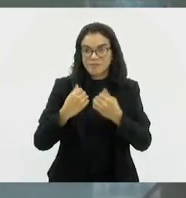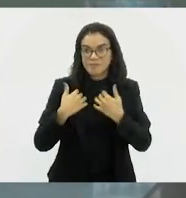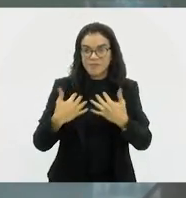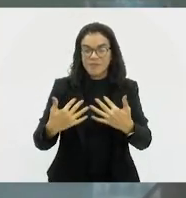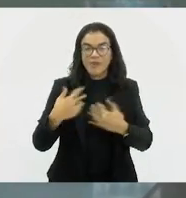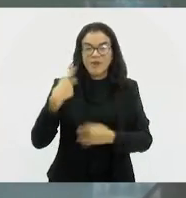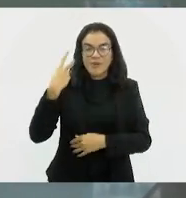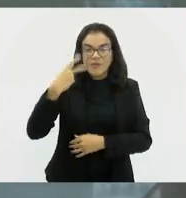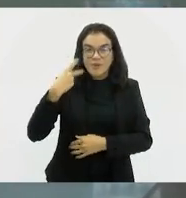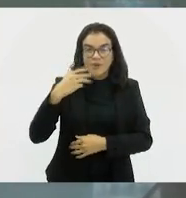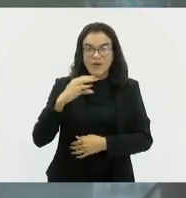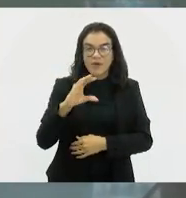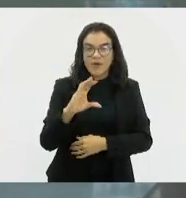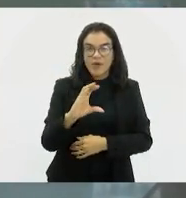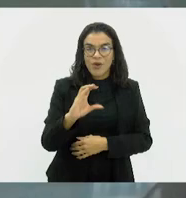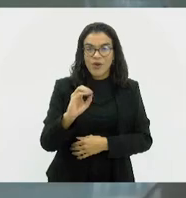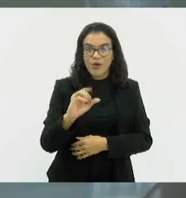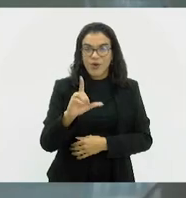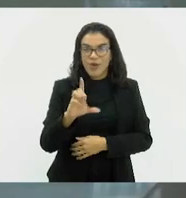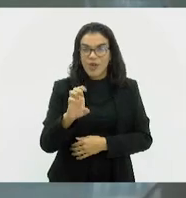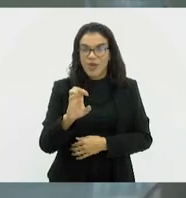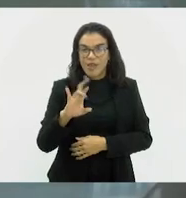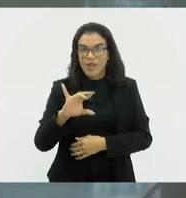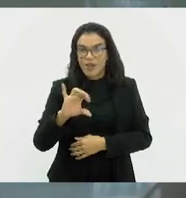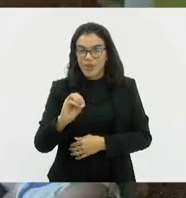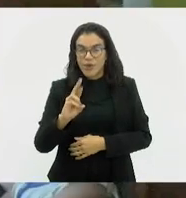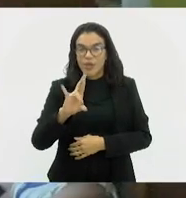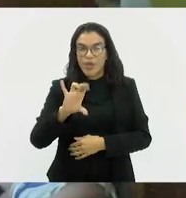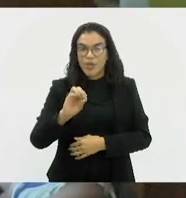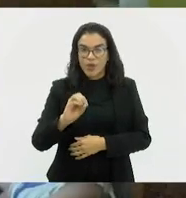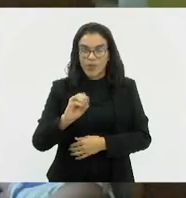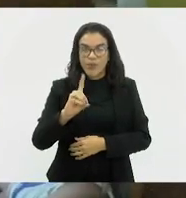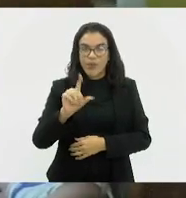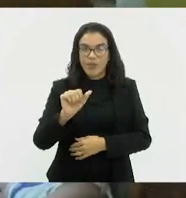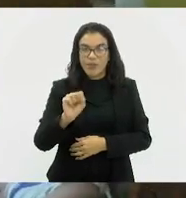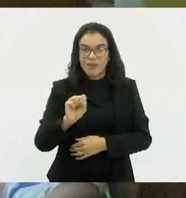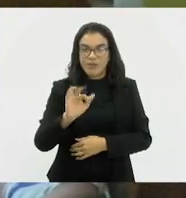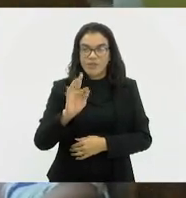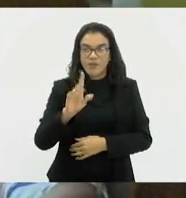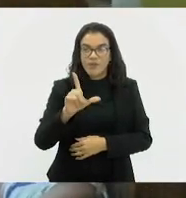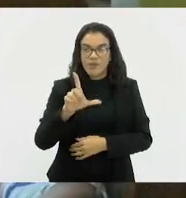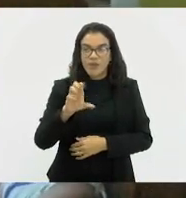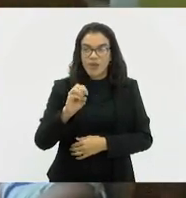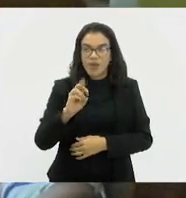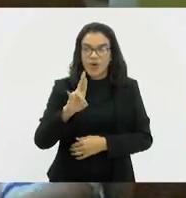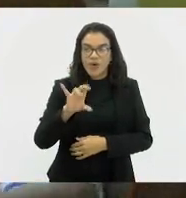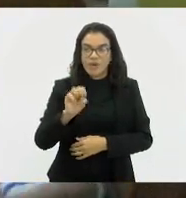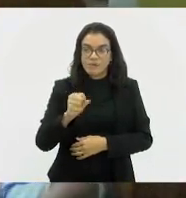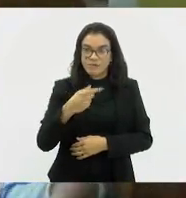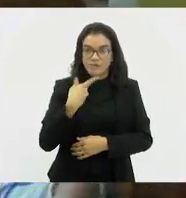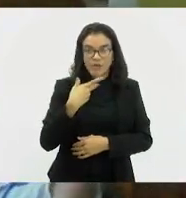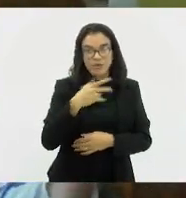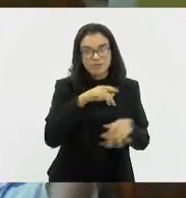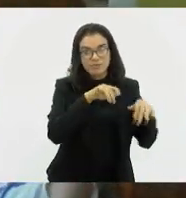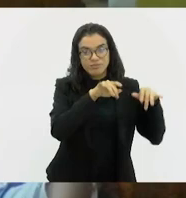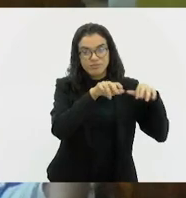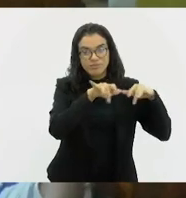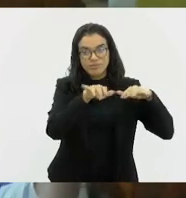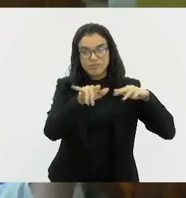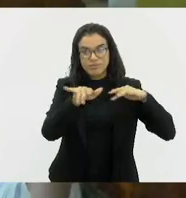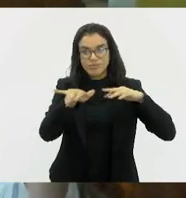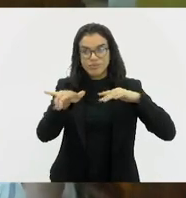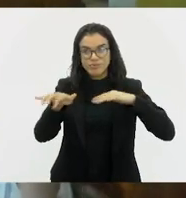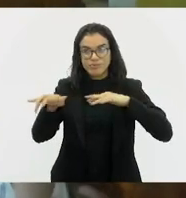Vereador Coleiro, de Rio das Flores. Obrigada pela presença. Pode ocupar o plenário dos nossos vereadores, por